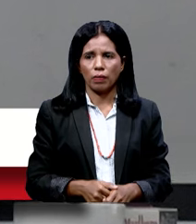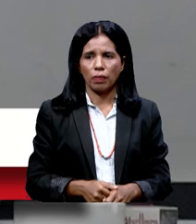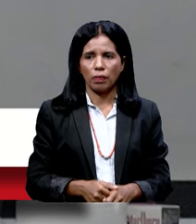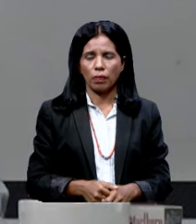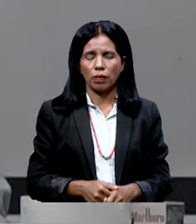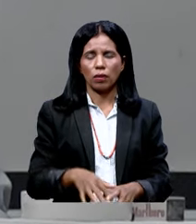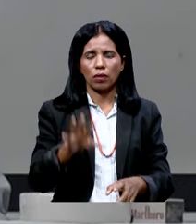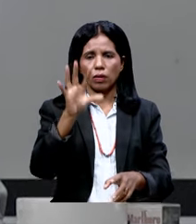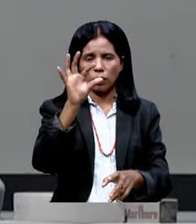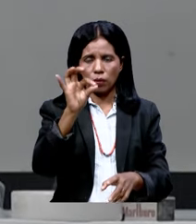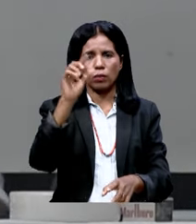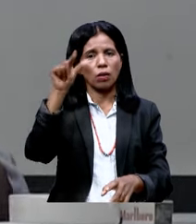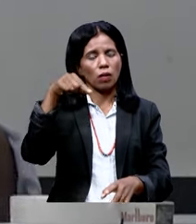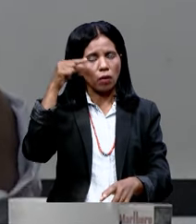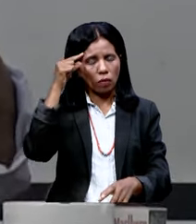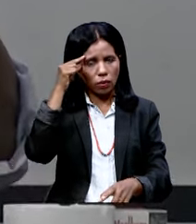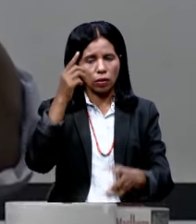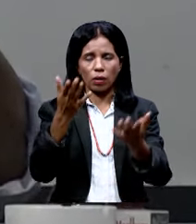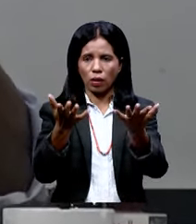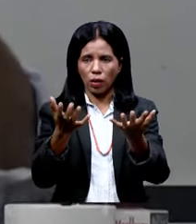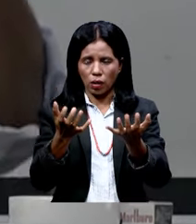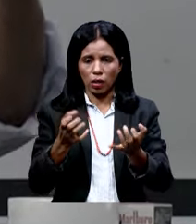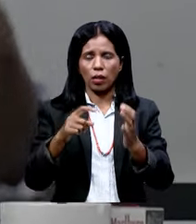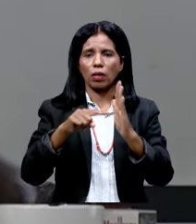no governo, a cara cagou